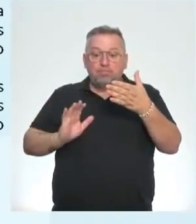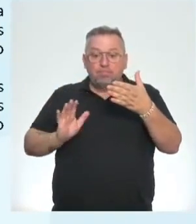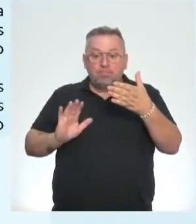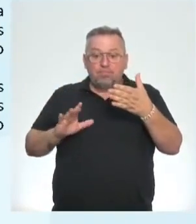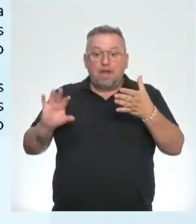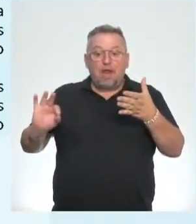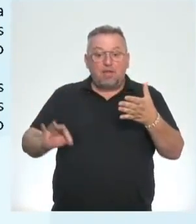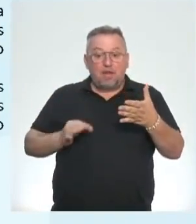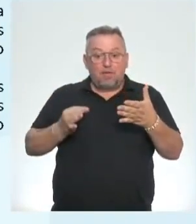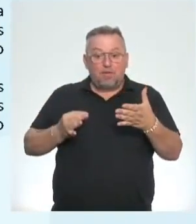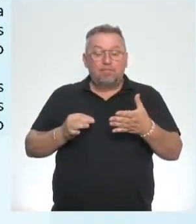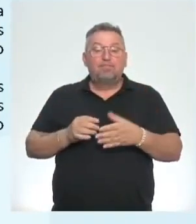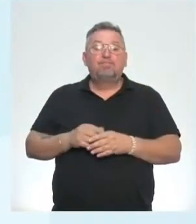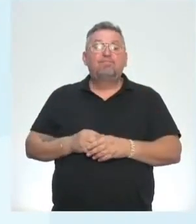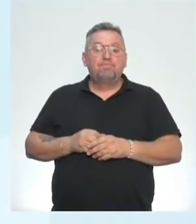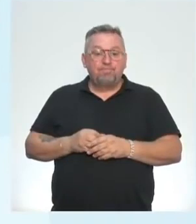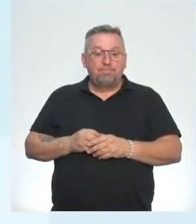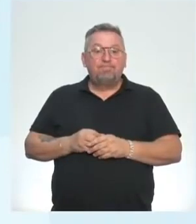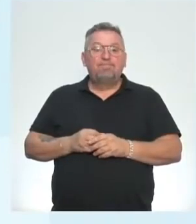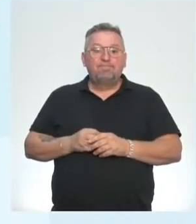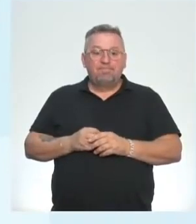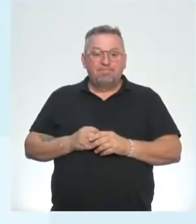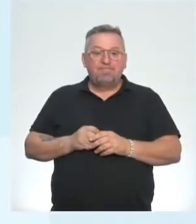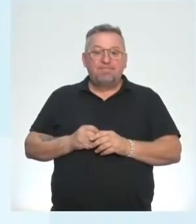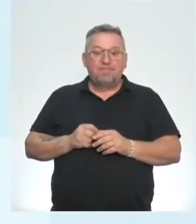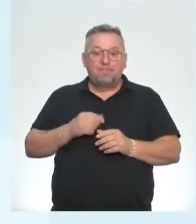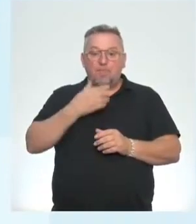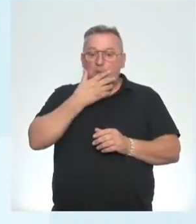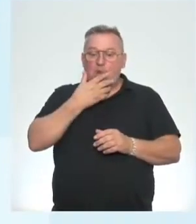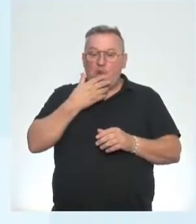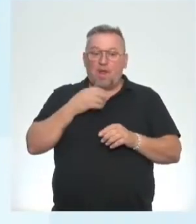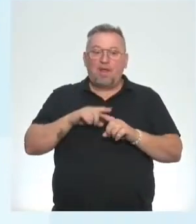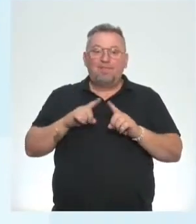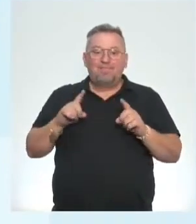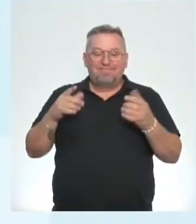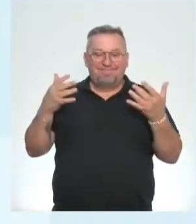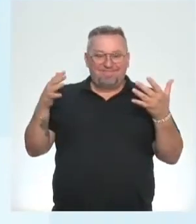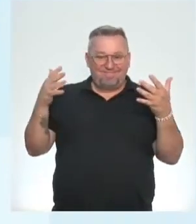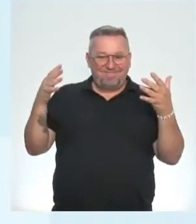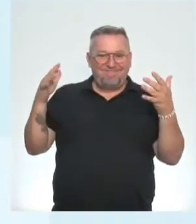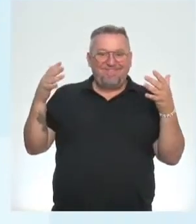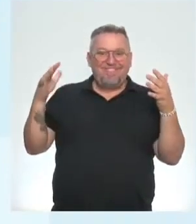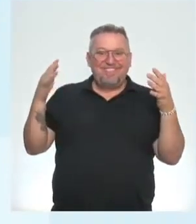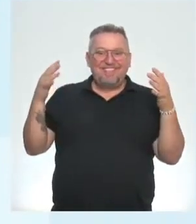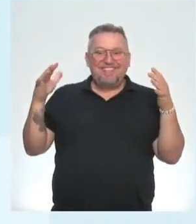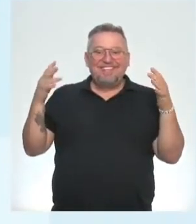e a assinatura. Muito bem. Tem aplauso. Gostei.